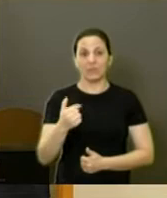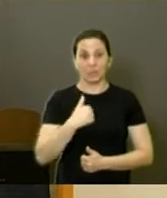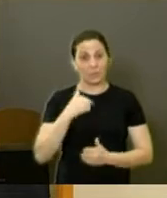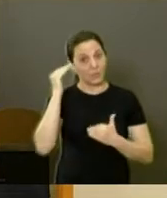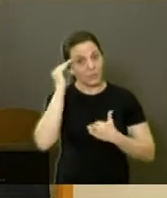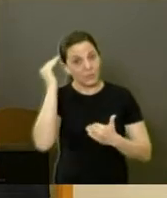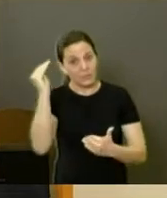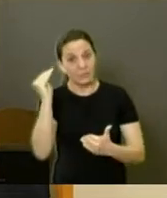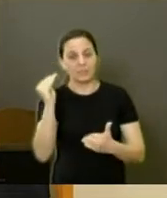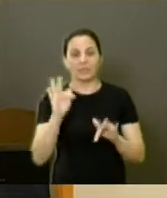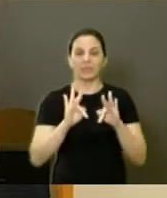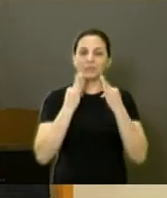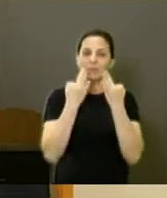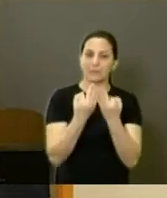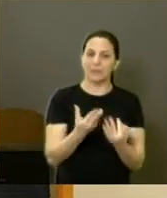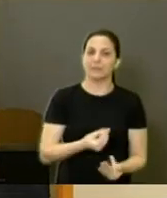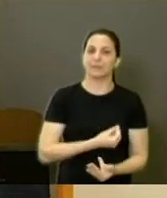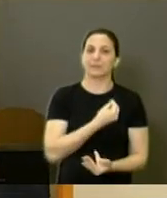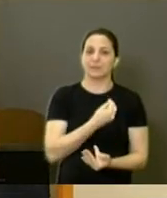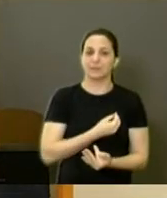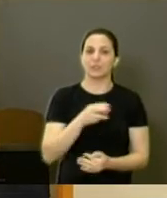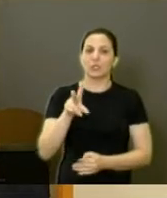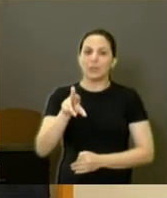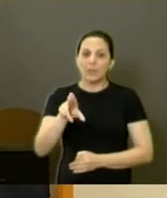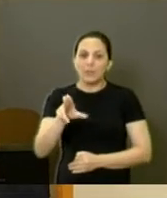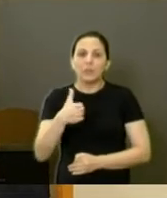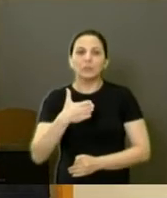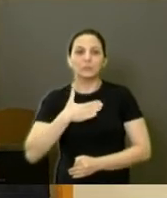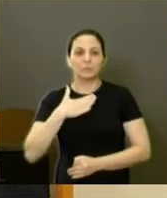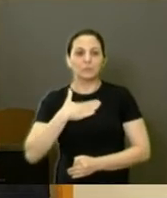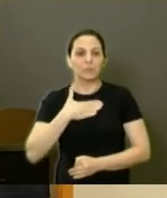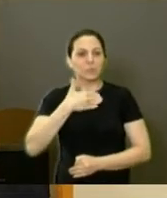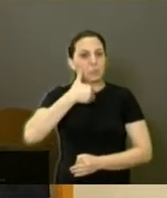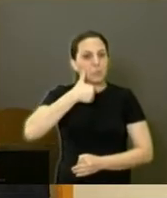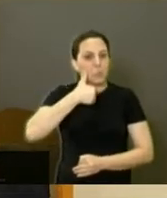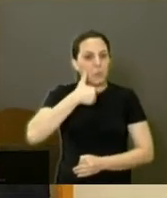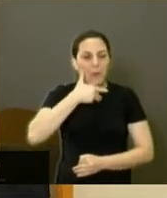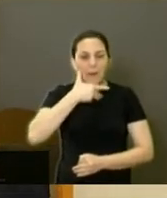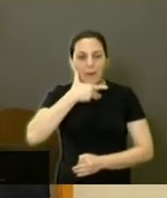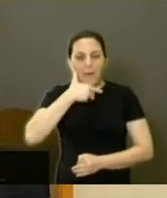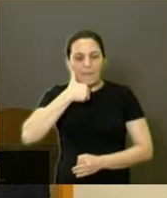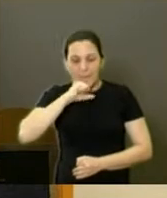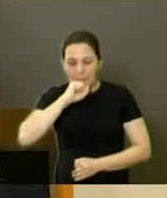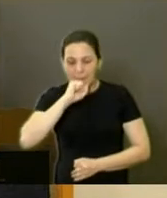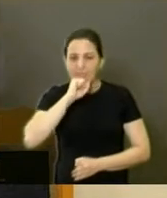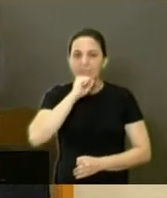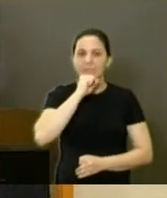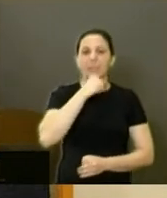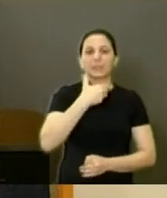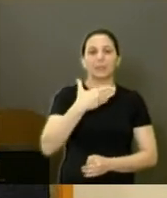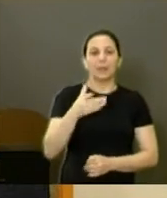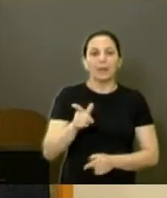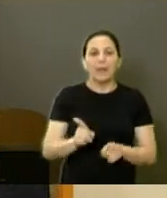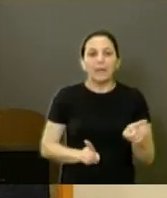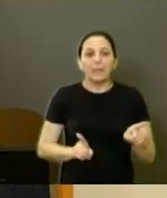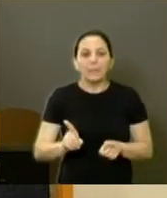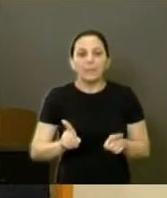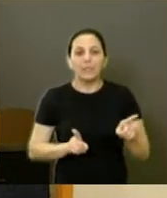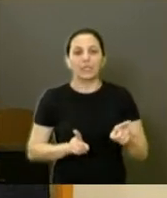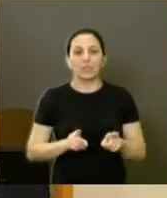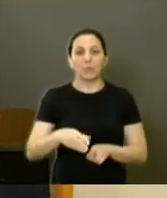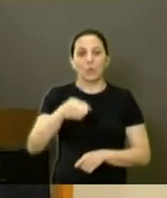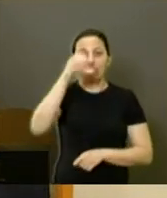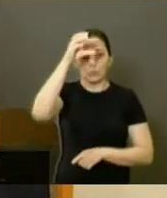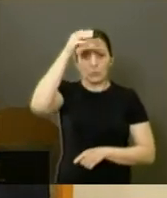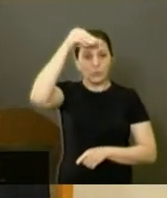agradecer minha família que está aqui presente, meus irmãos, minha mãe, meus primos, todos, meu tio, tio Nelito, já fazia um tempo que eu não vi,